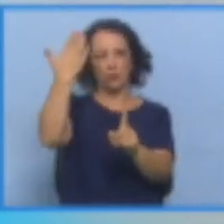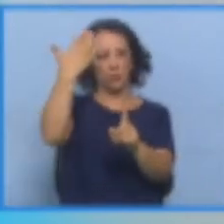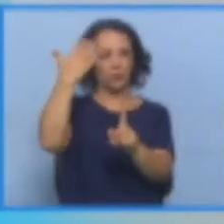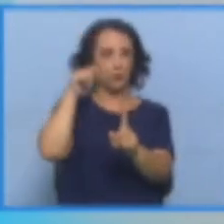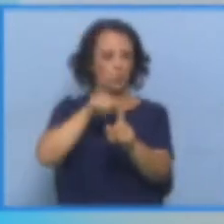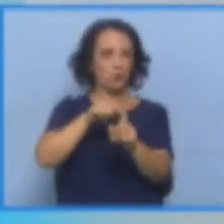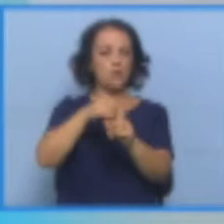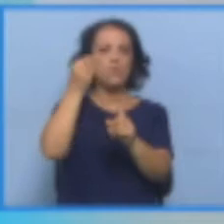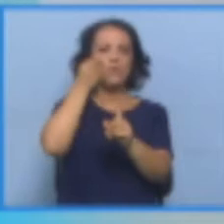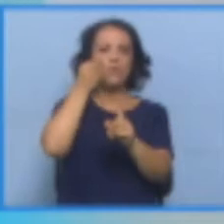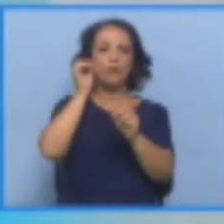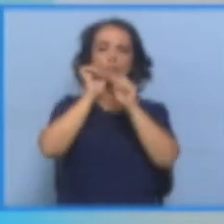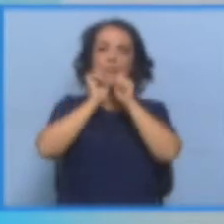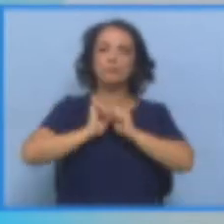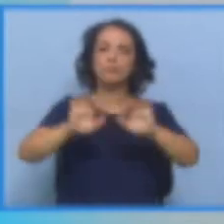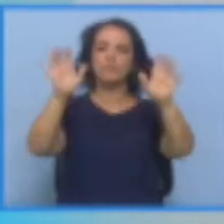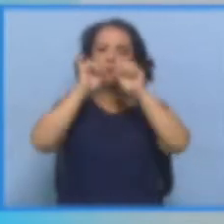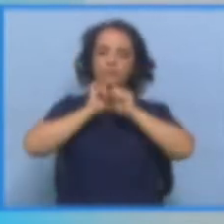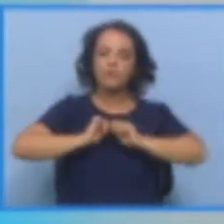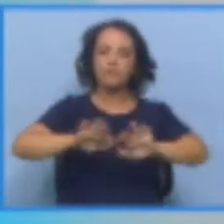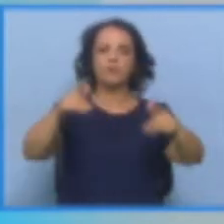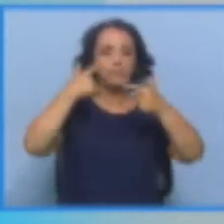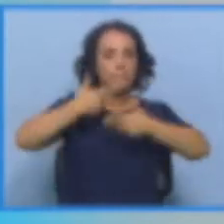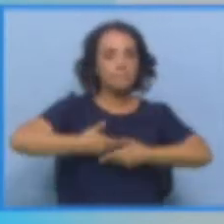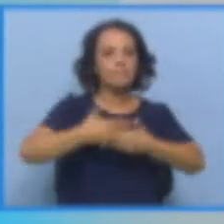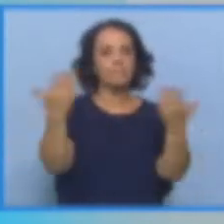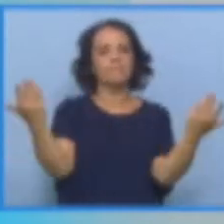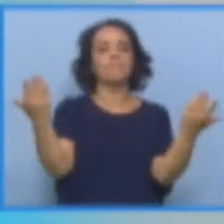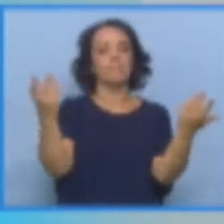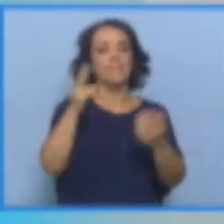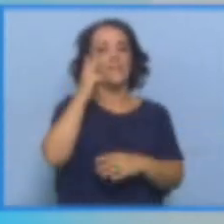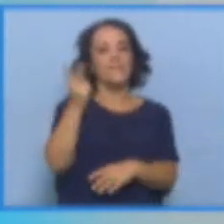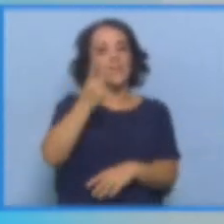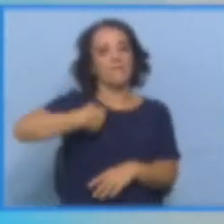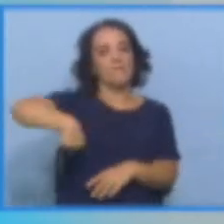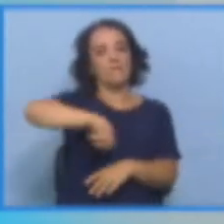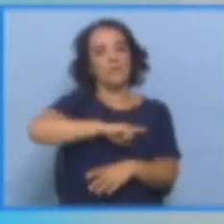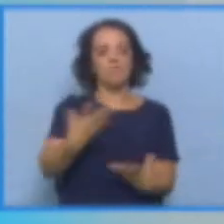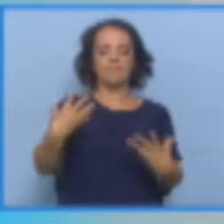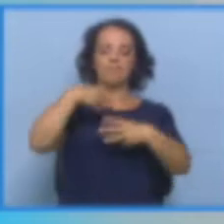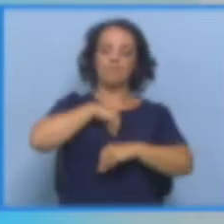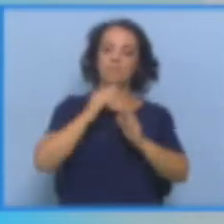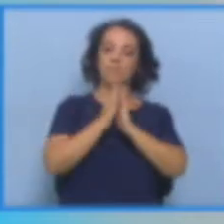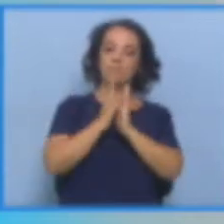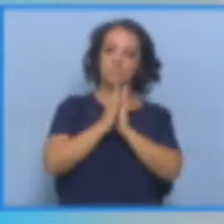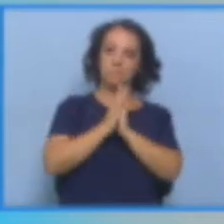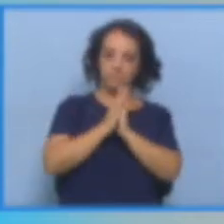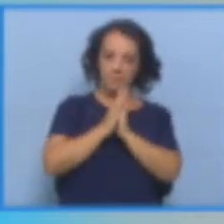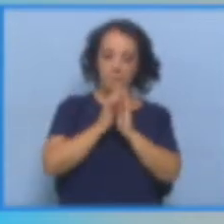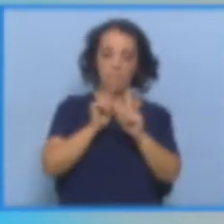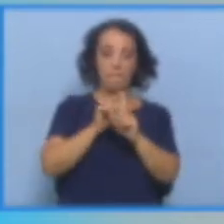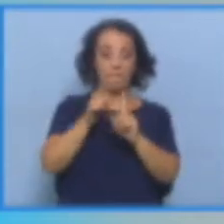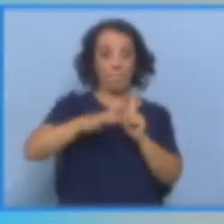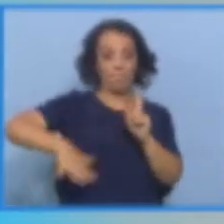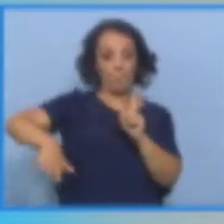estamos a anunciar, como estamos a celebrar, como estamos a viver a diaconia e a caridade. Ou seja, que esta dimensão missionária